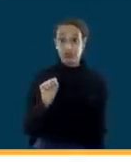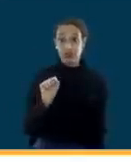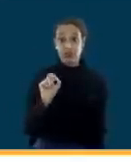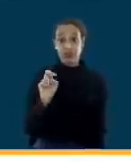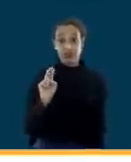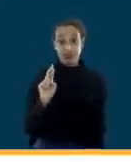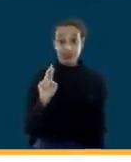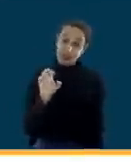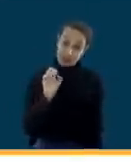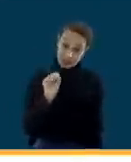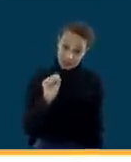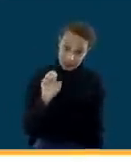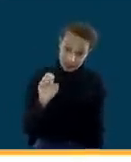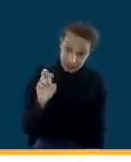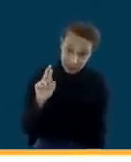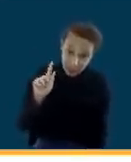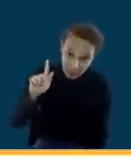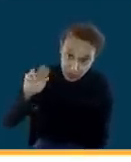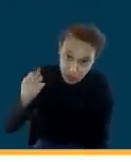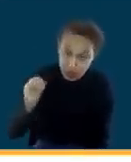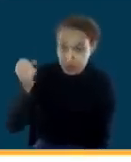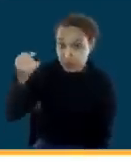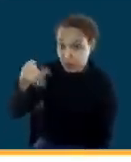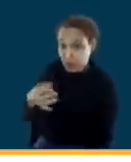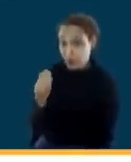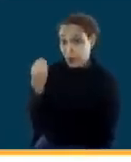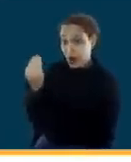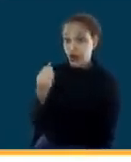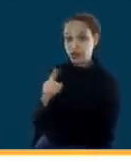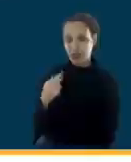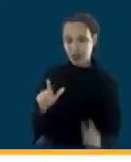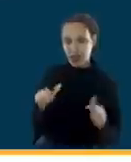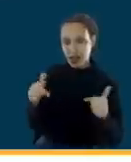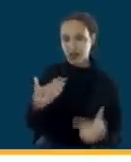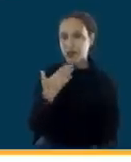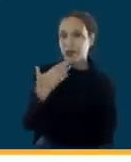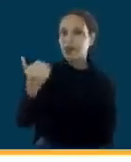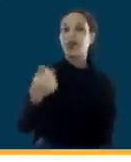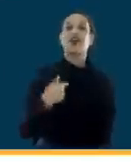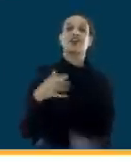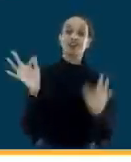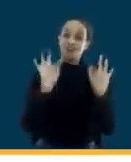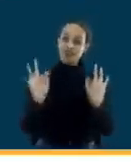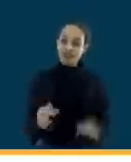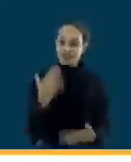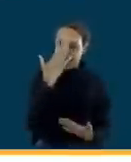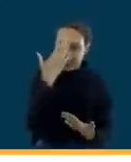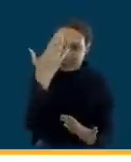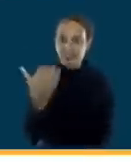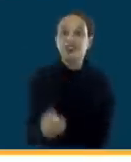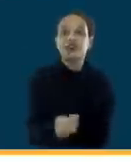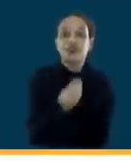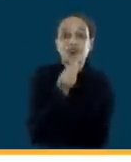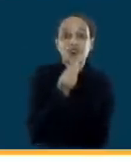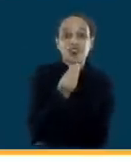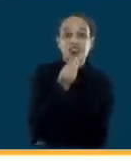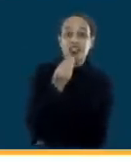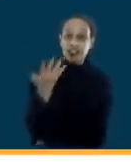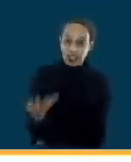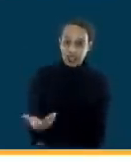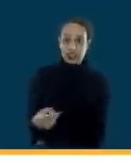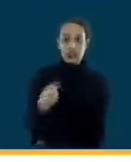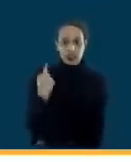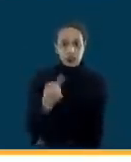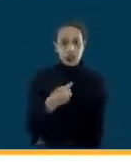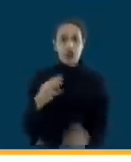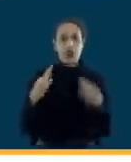possamos agir melhor. Então, eu fico muito feliz, agradeço a oportunidade e nos colocamos à disposição. E